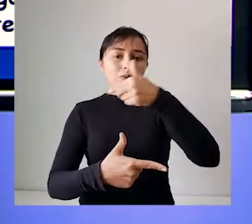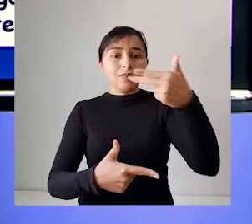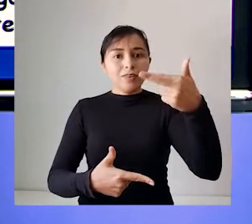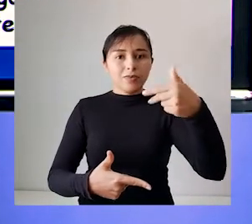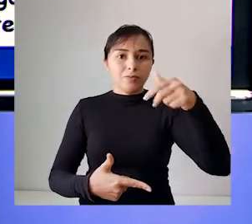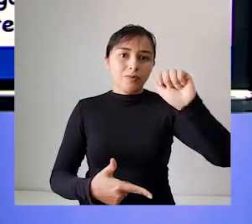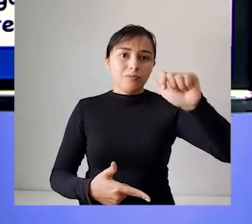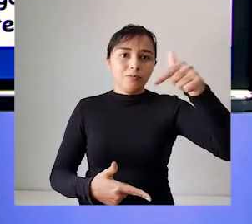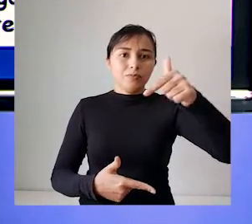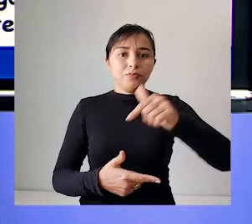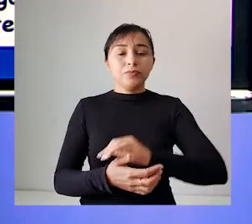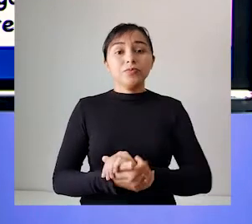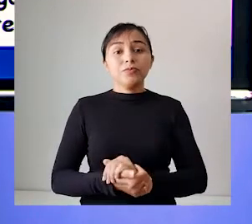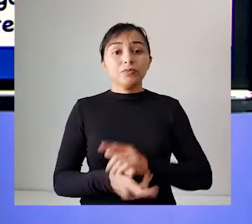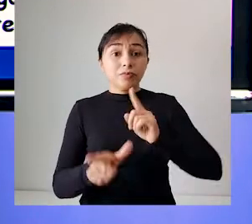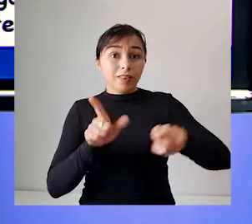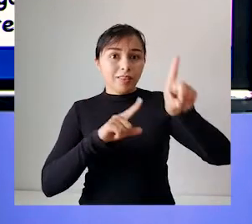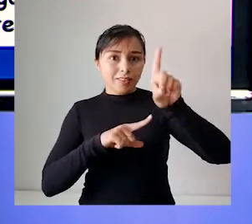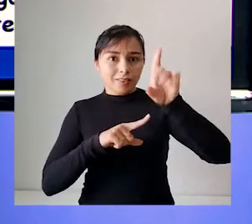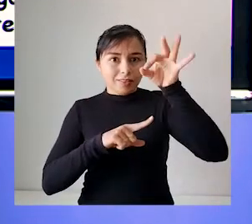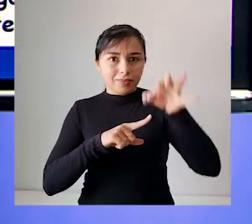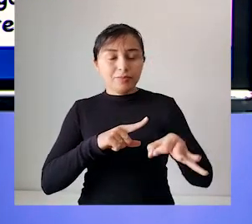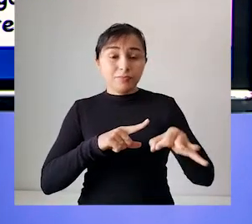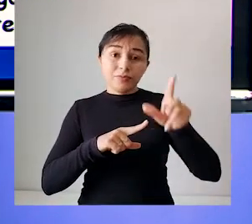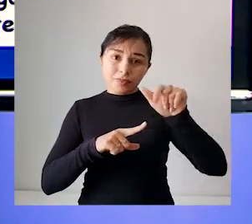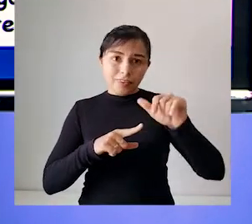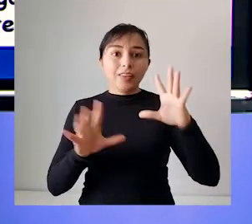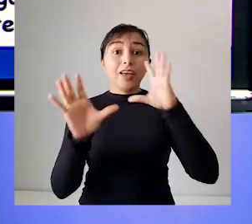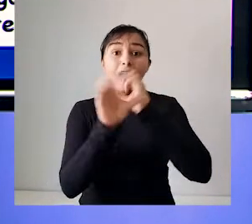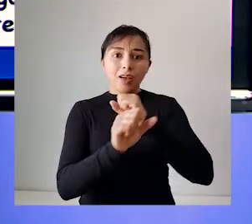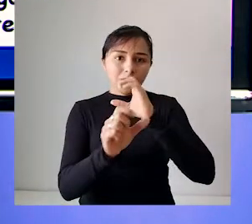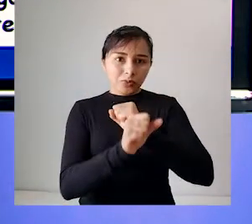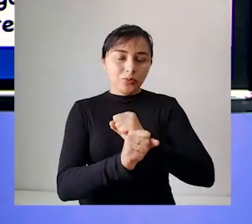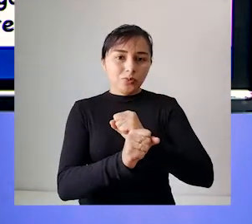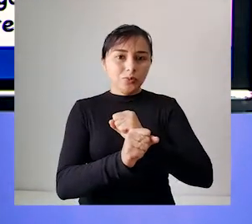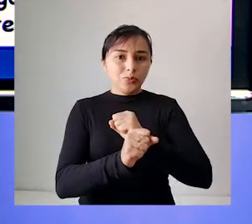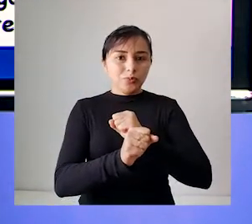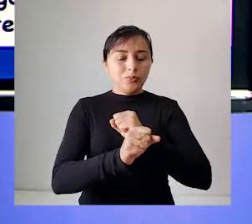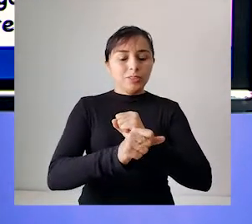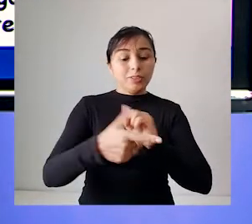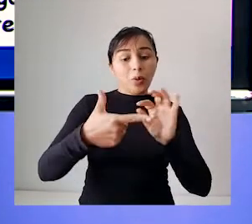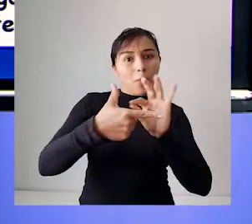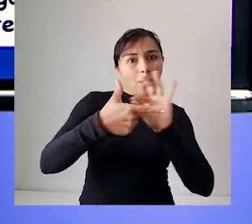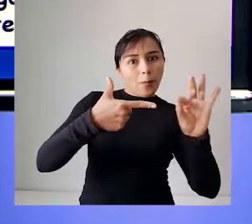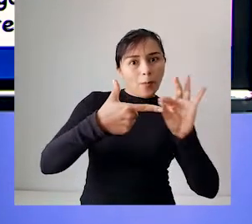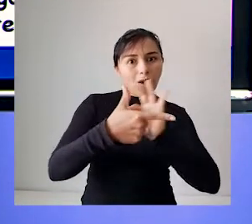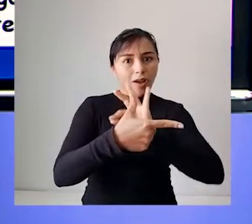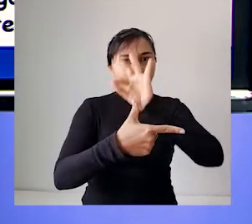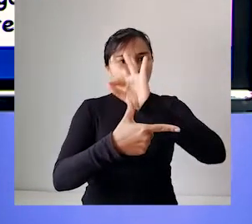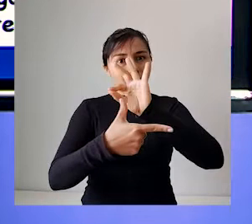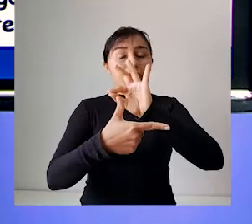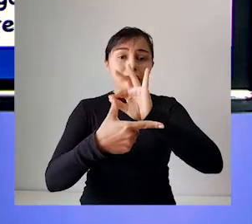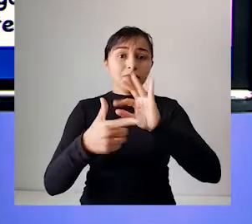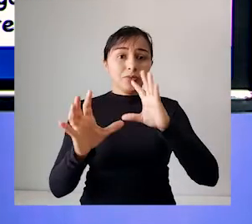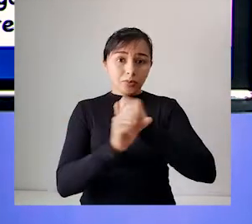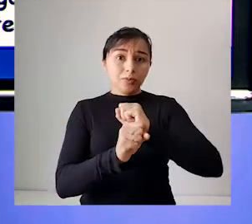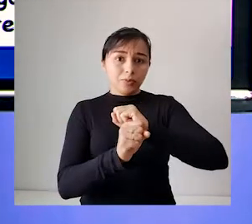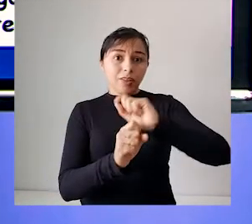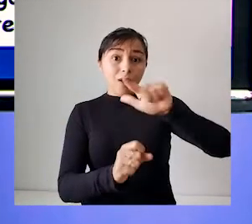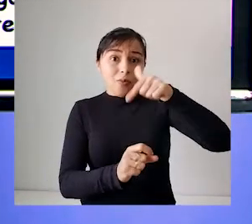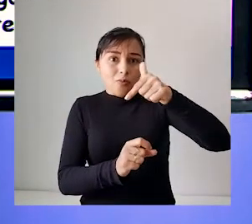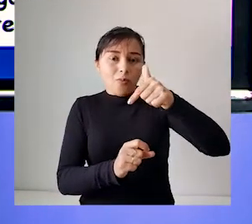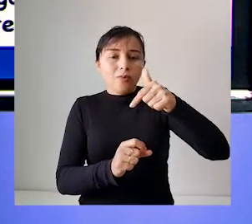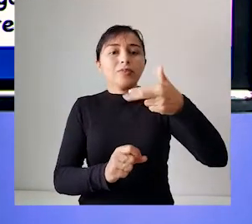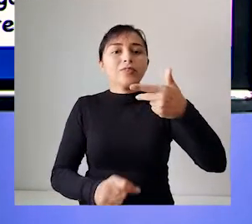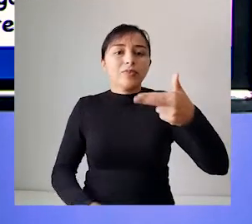aqui que a alternativa correta é a letra D. Sou a soma dos quadrados dos catetos, mas pode me chamar de quadrado